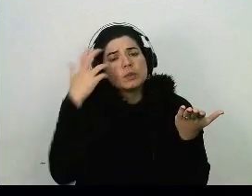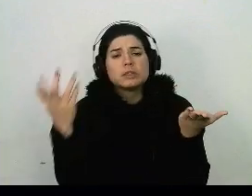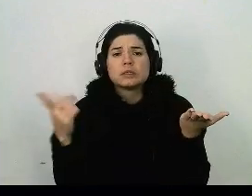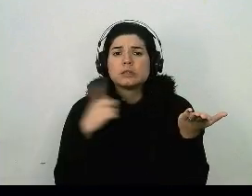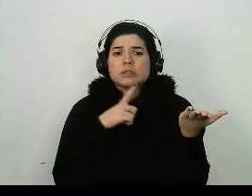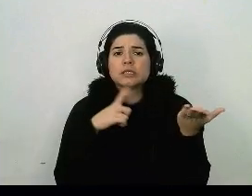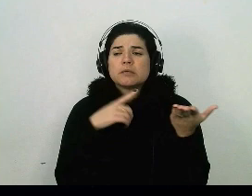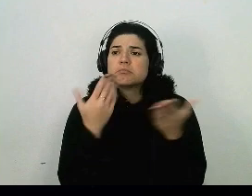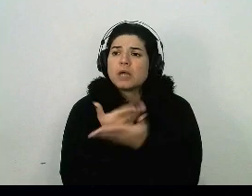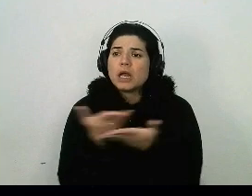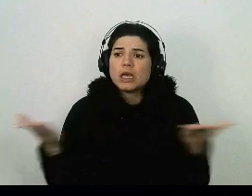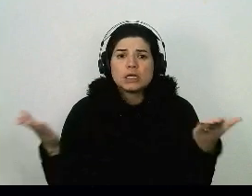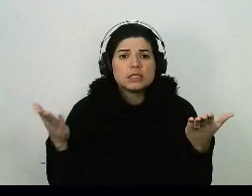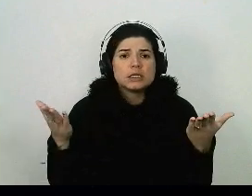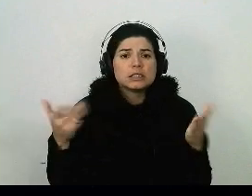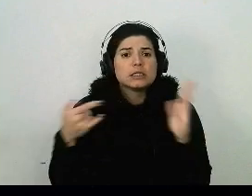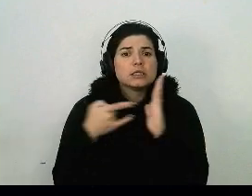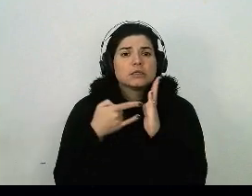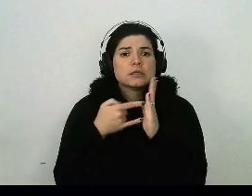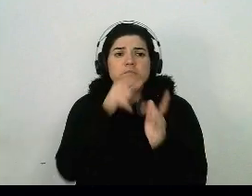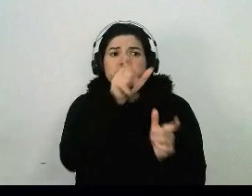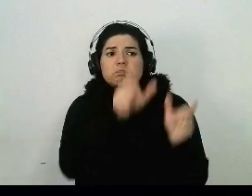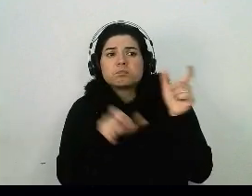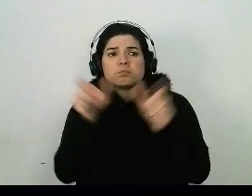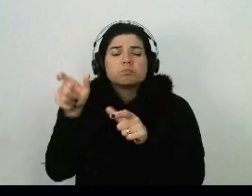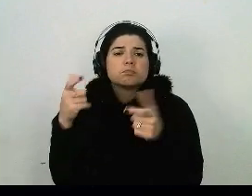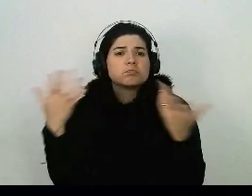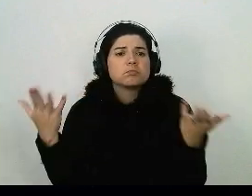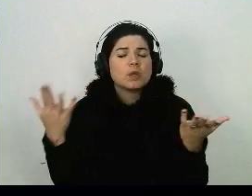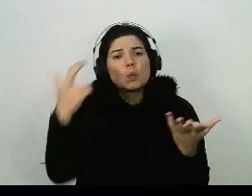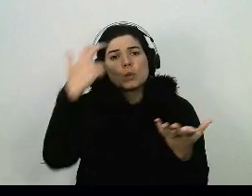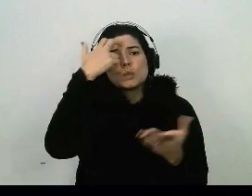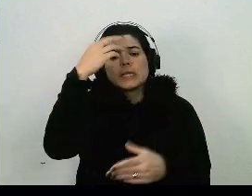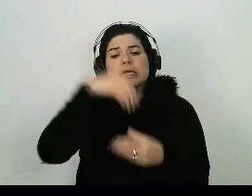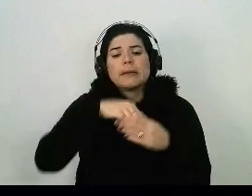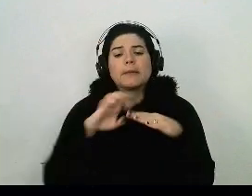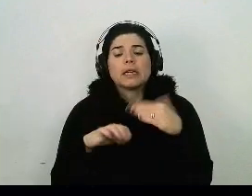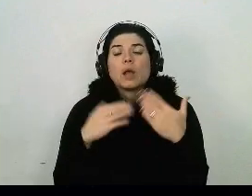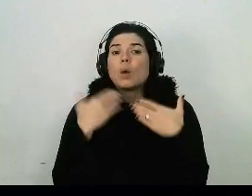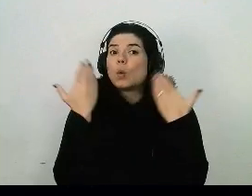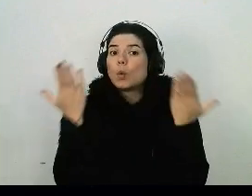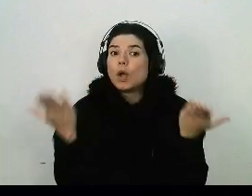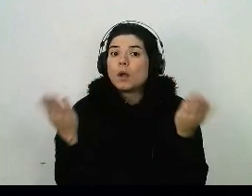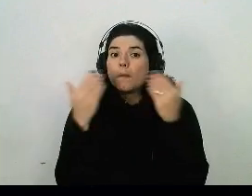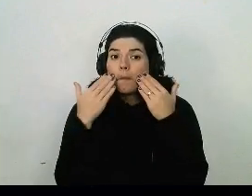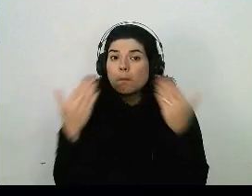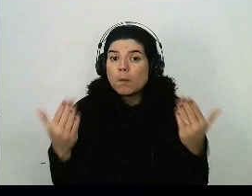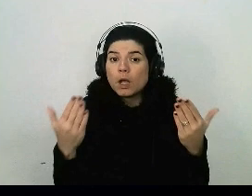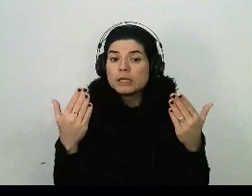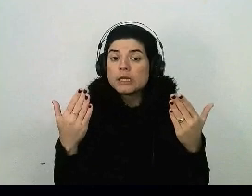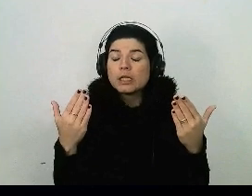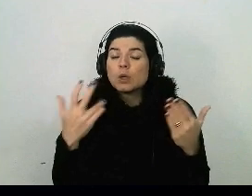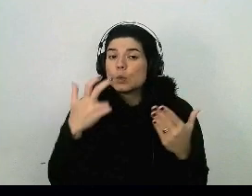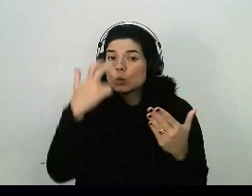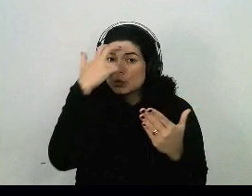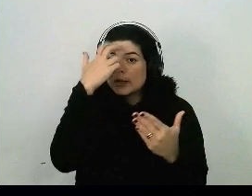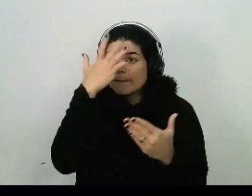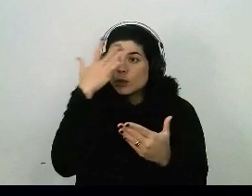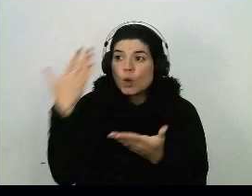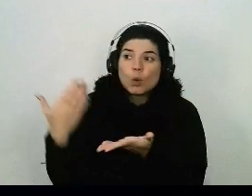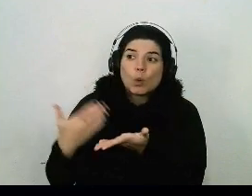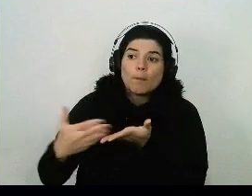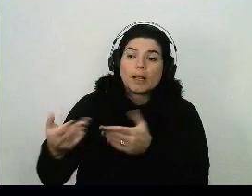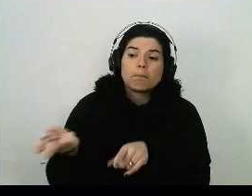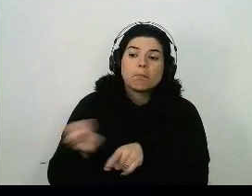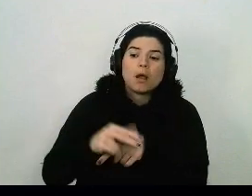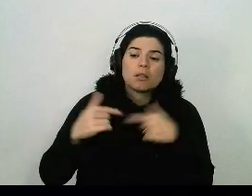nossos desenvolvedores e qual é a cultura que a gente está construindo dentro da empresa e como que a gente transmite essa cultura para as pessoas que estão entrando por exemplo tudo isso